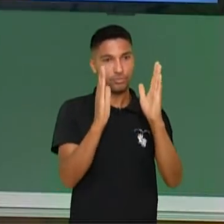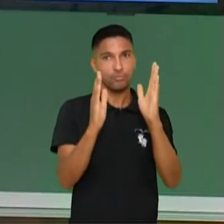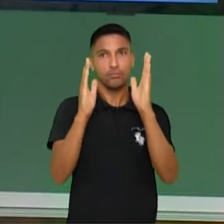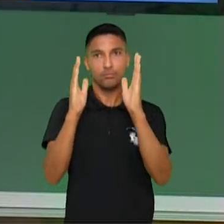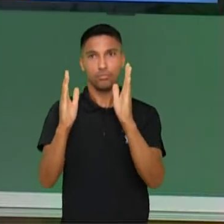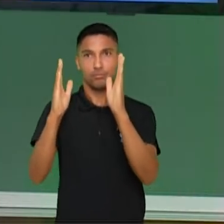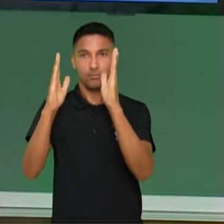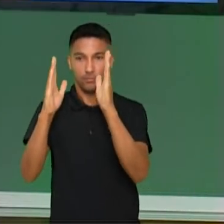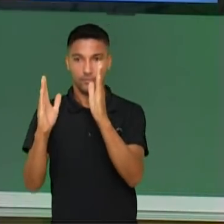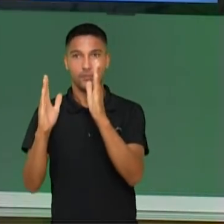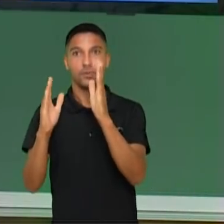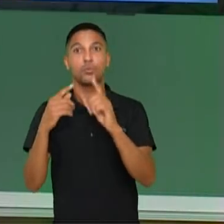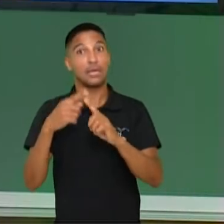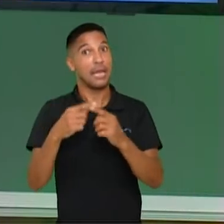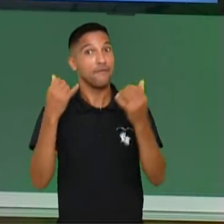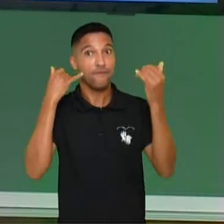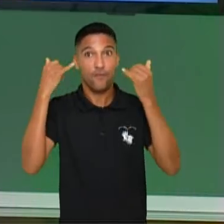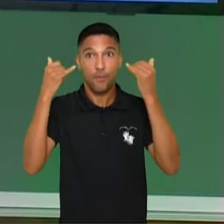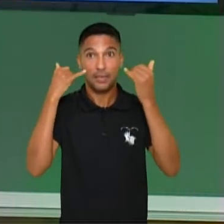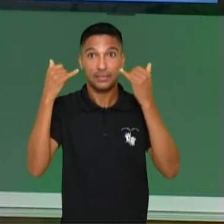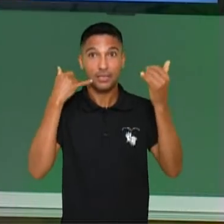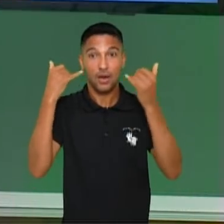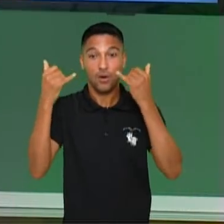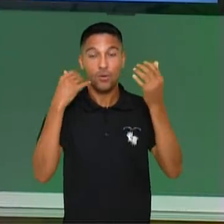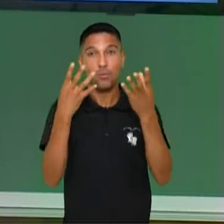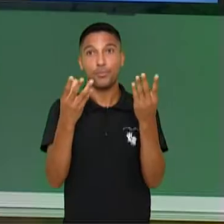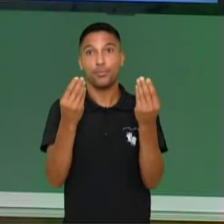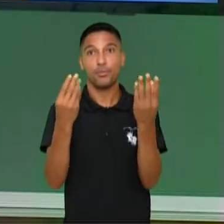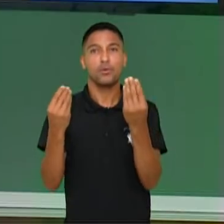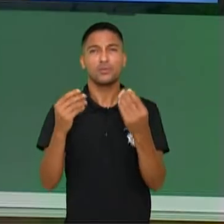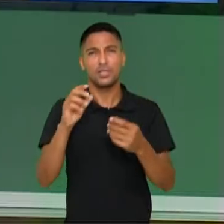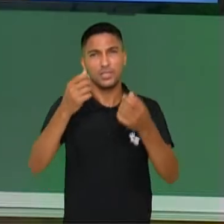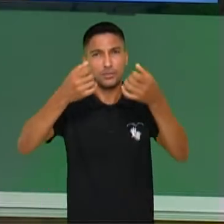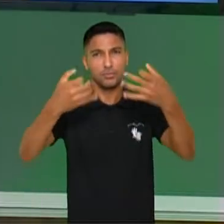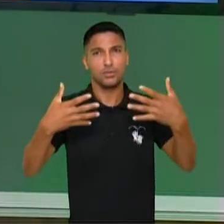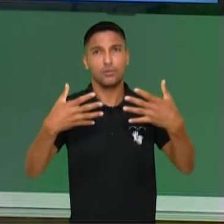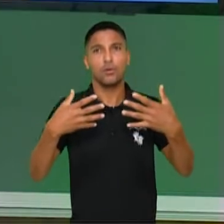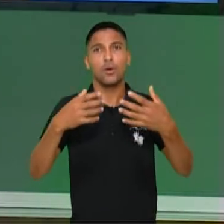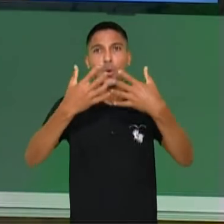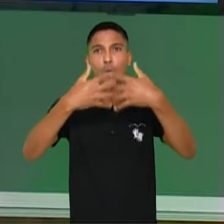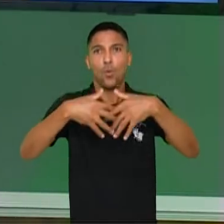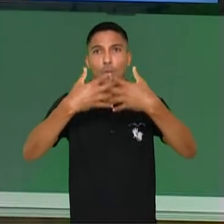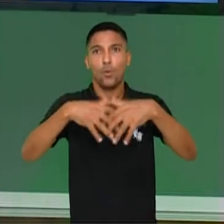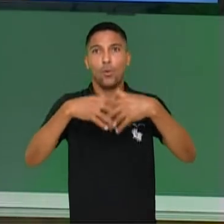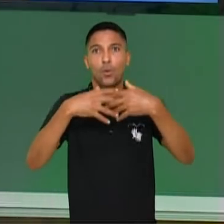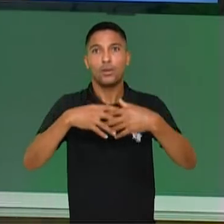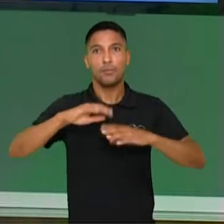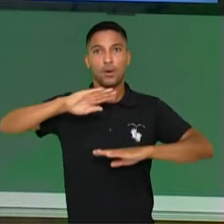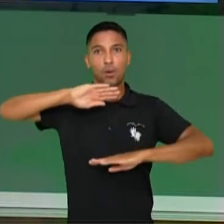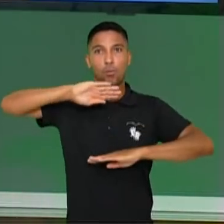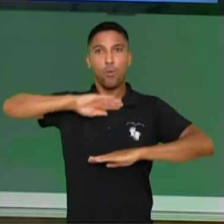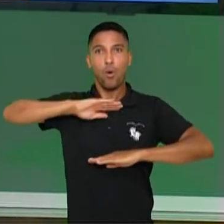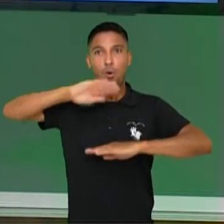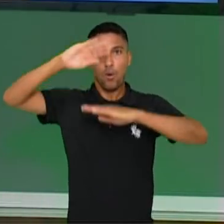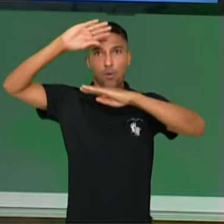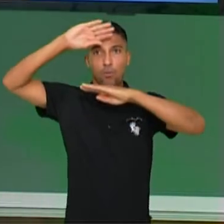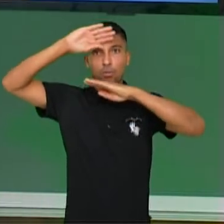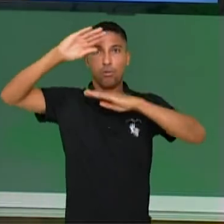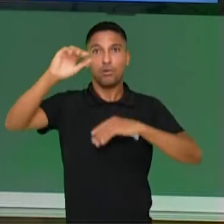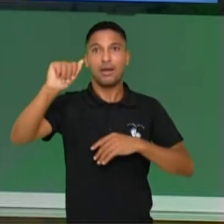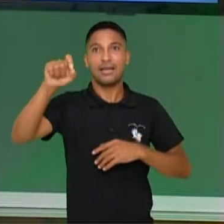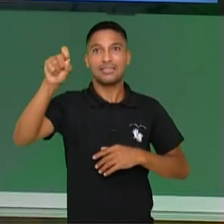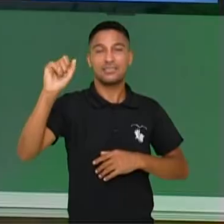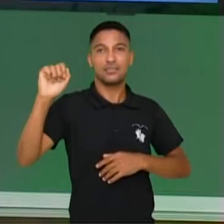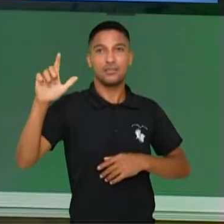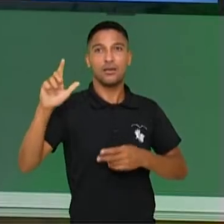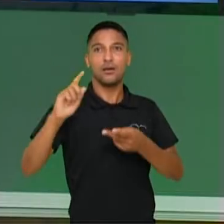para vocês, por exemplo, da função do esqueleto, da divisão do esqueleto em axial e apendicular.